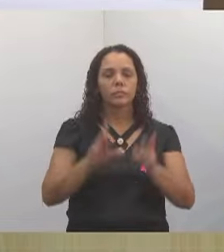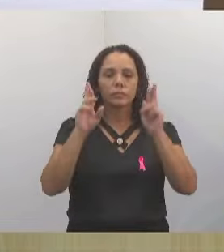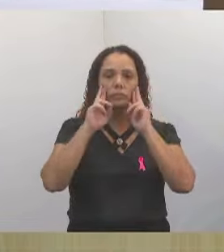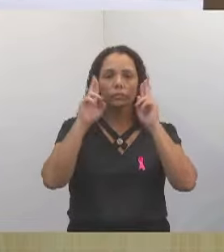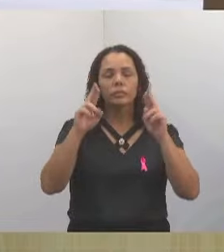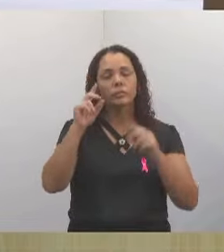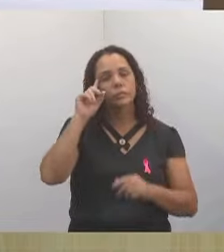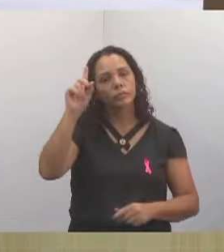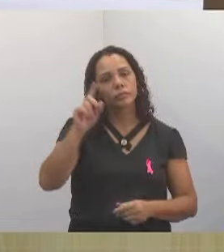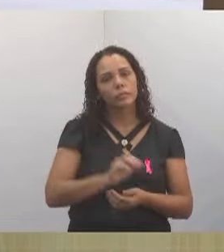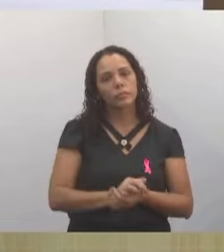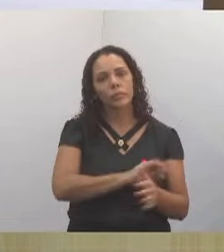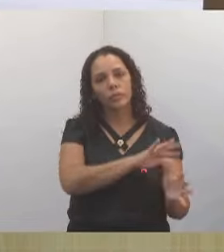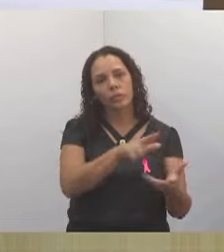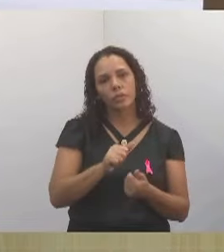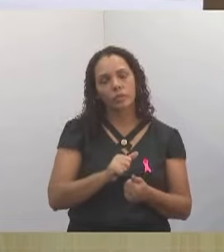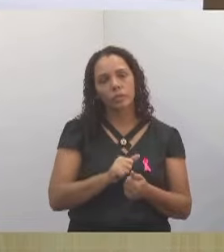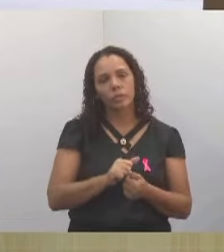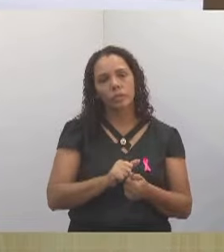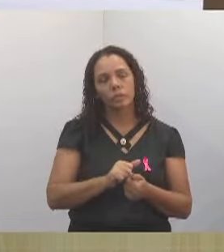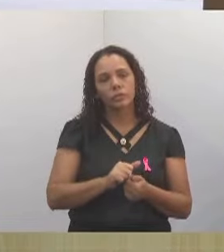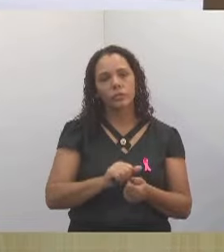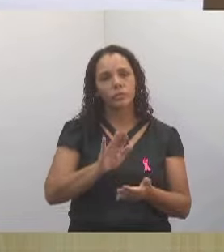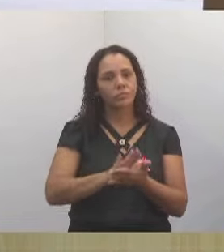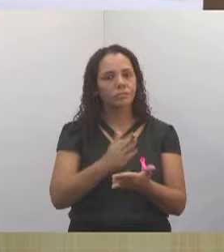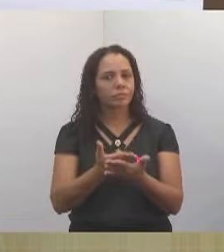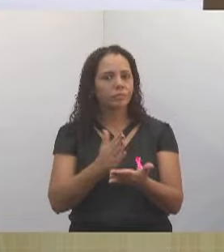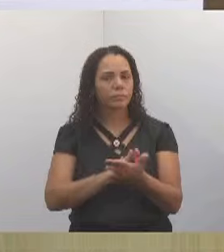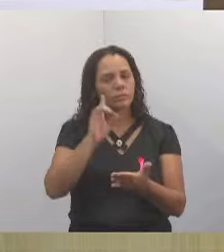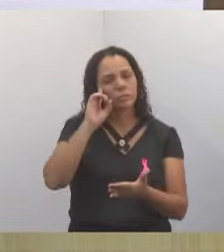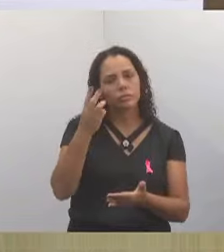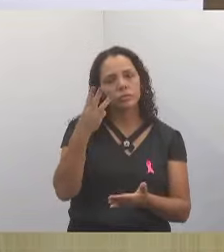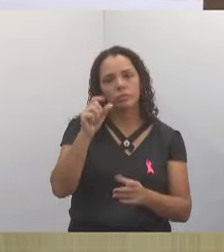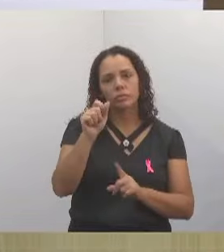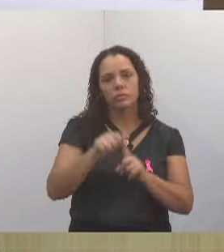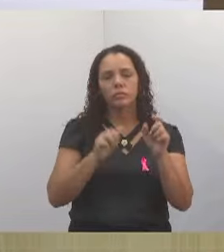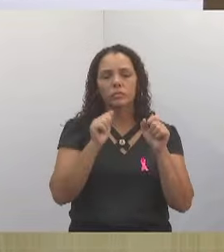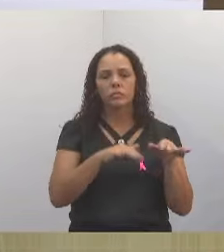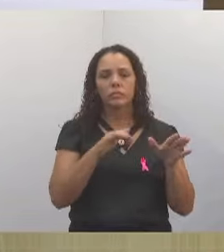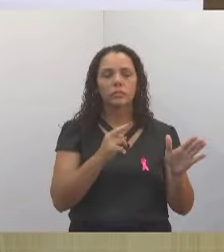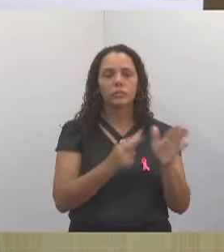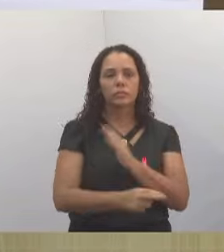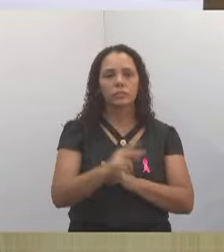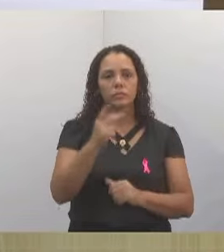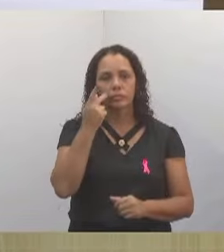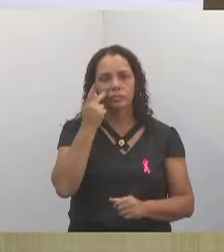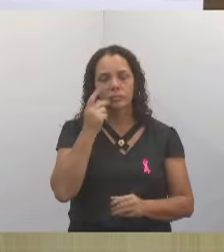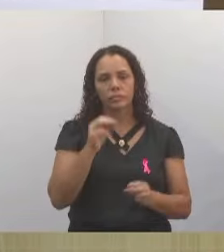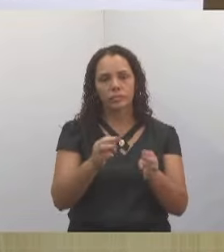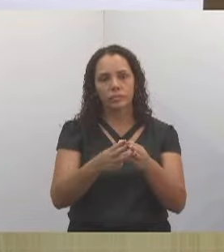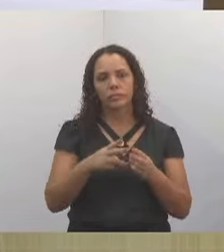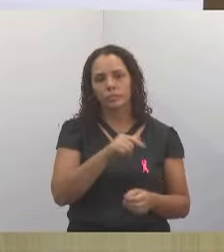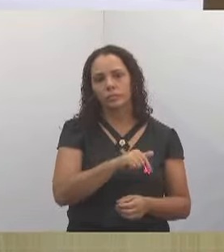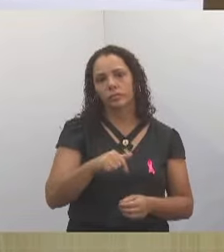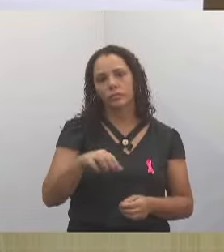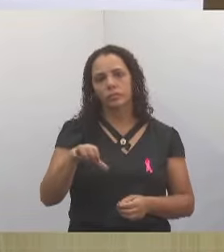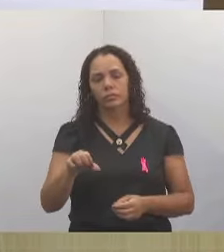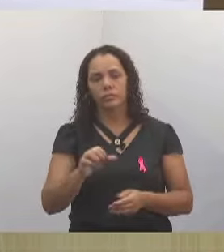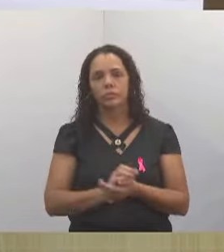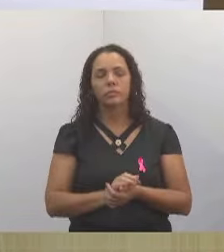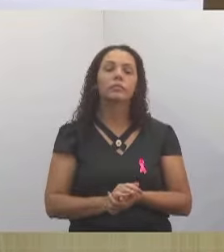reconhecimento pelo transcurso Dia Mundial do Tradutor, 30 de setembro. Autoria, Paulino dos Condutores. Moção 779. Moção